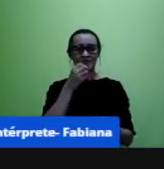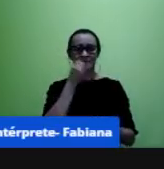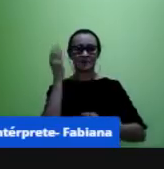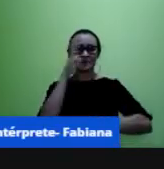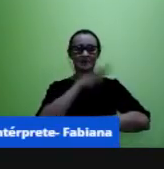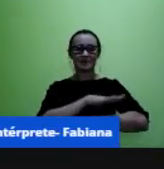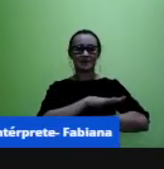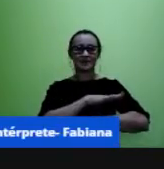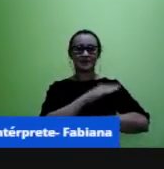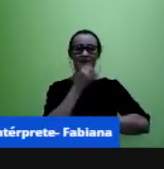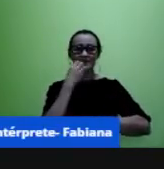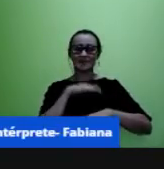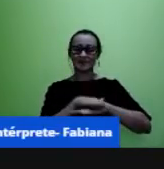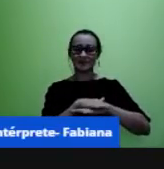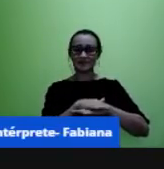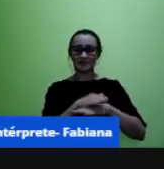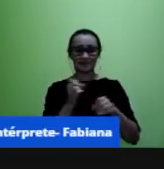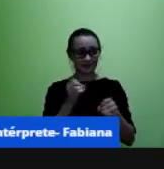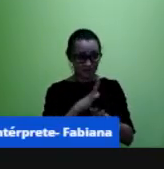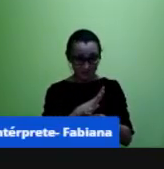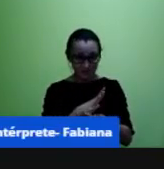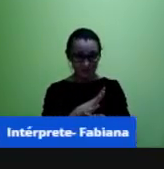Acabou?